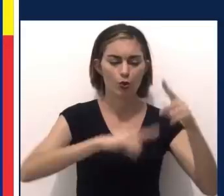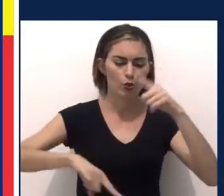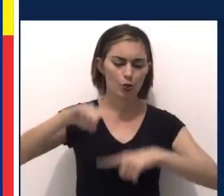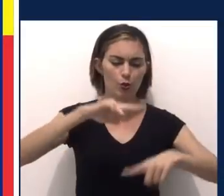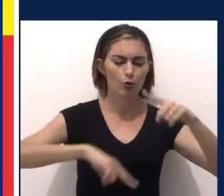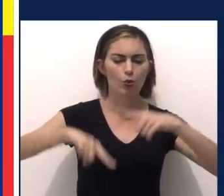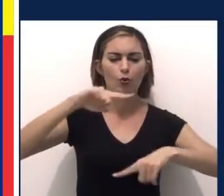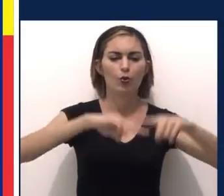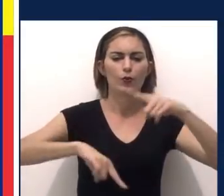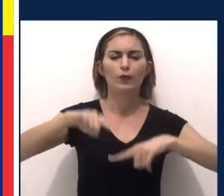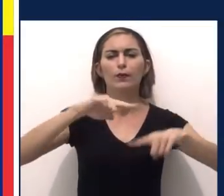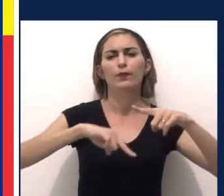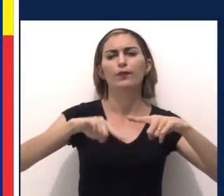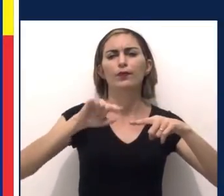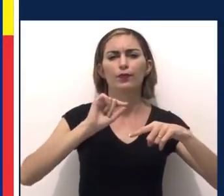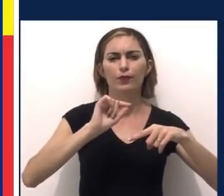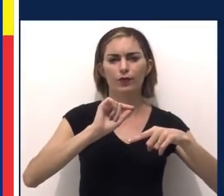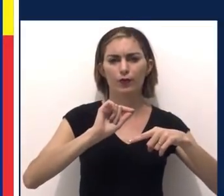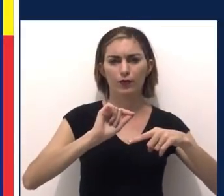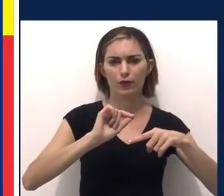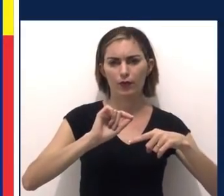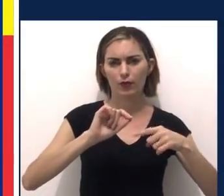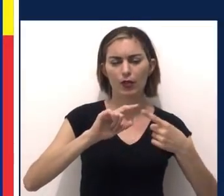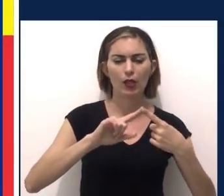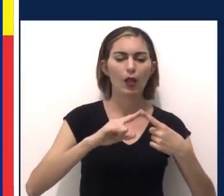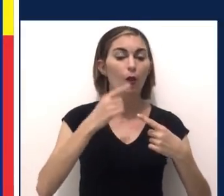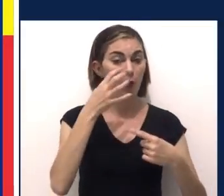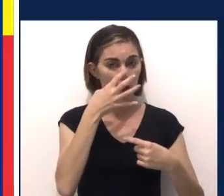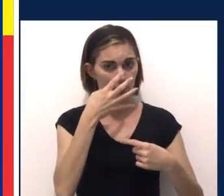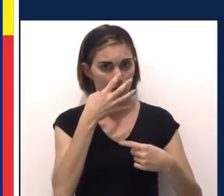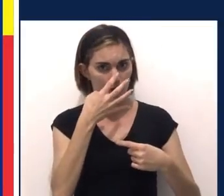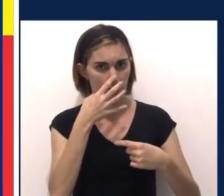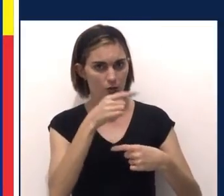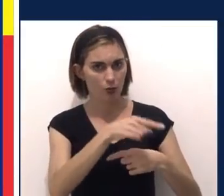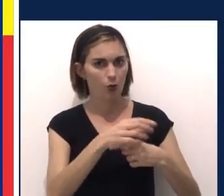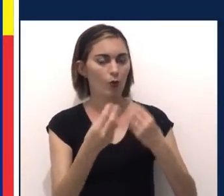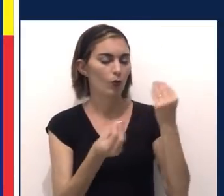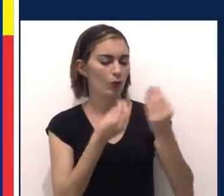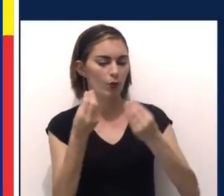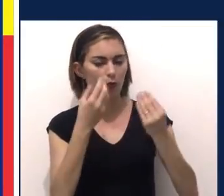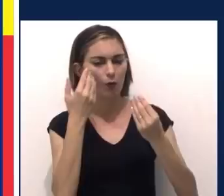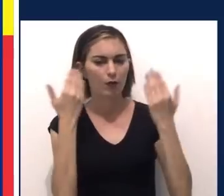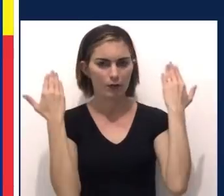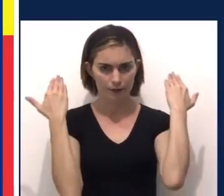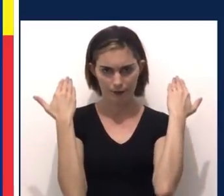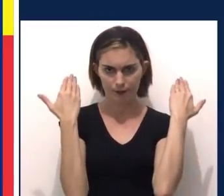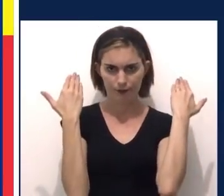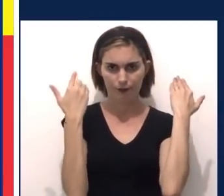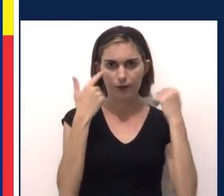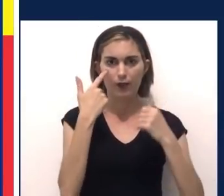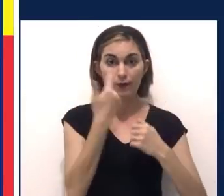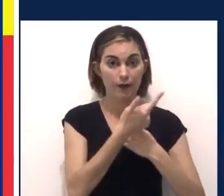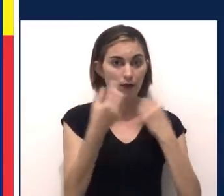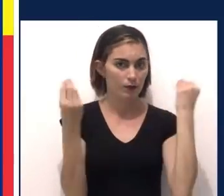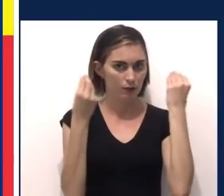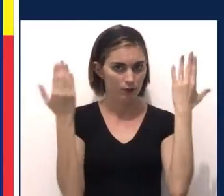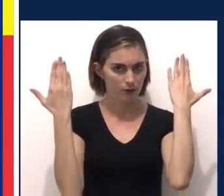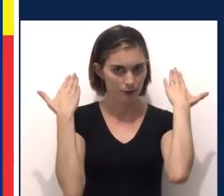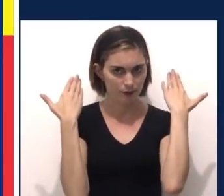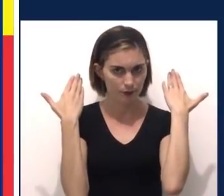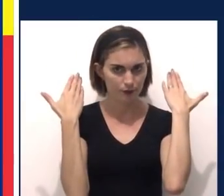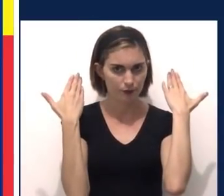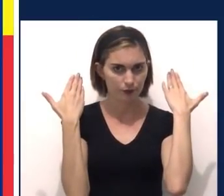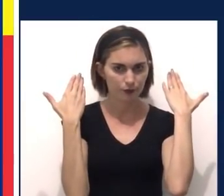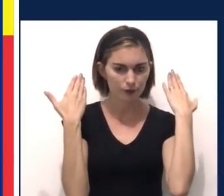sob o dom, sob o espírito cruzadista. Então, observe. Então, conforme a imagem que vocês estão vendo aí na